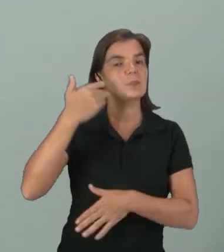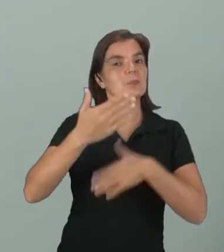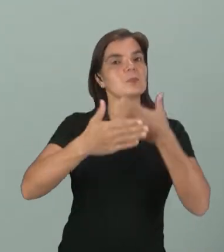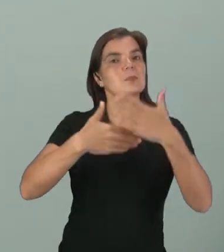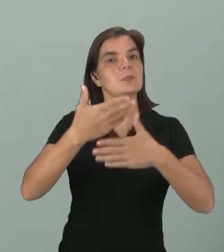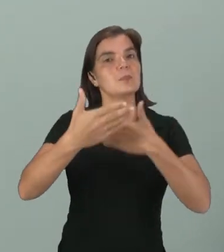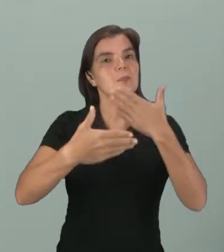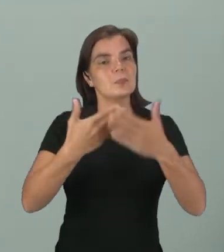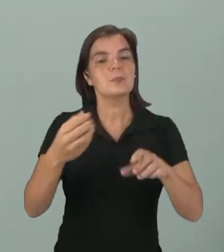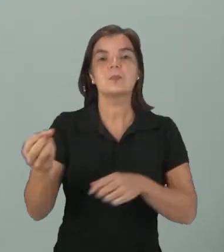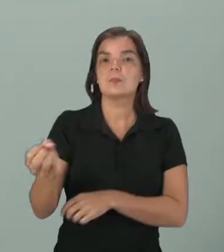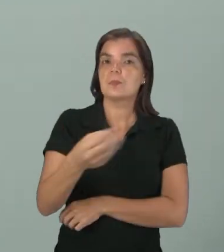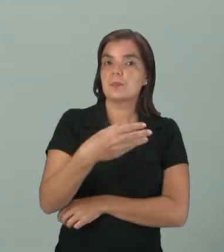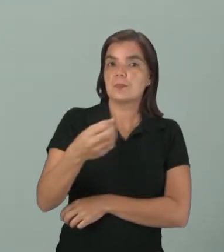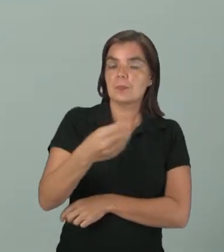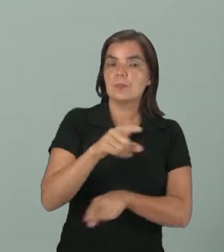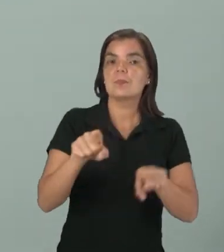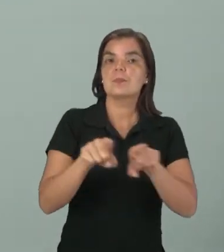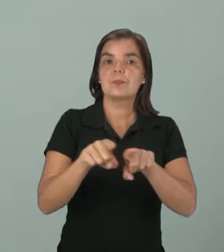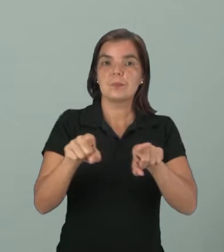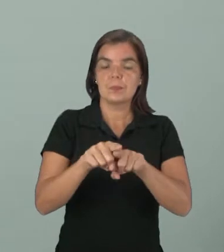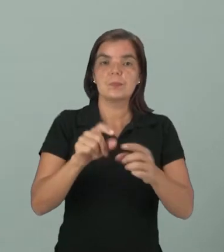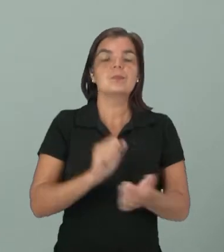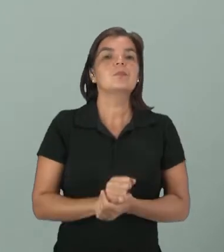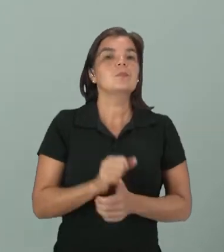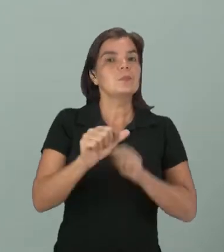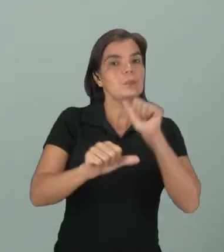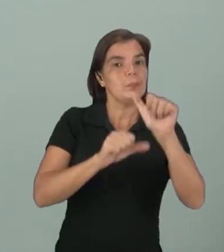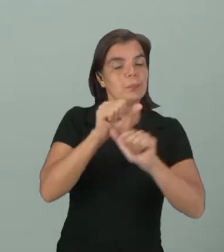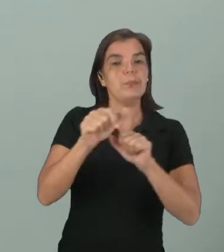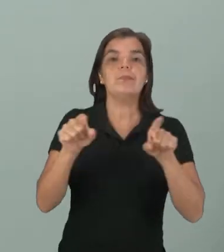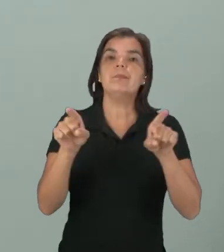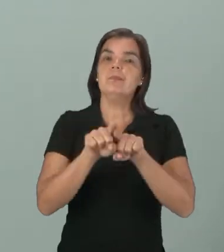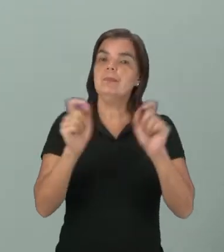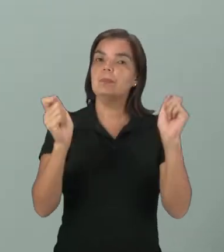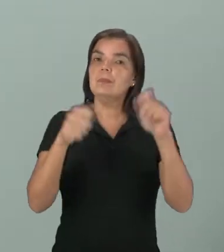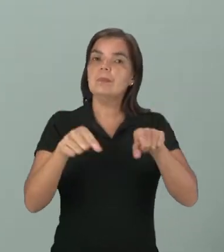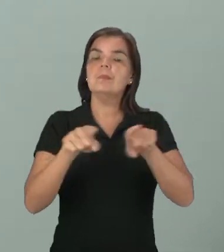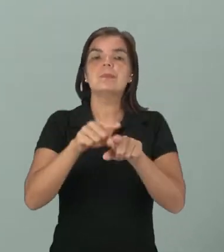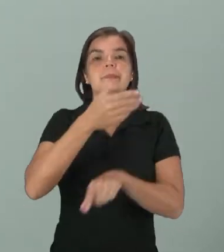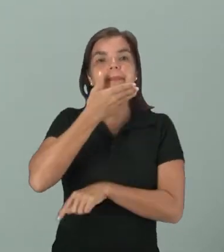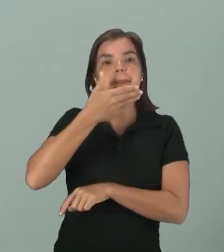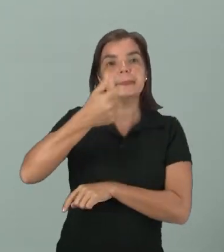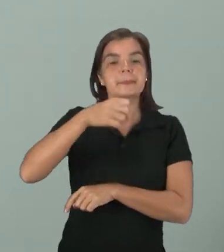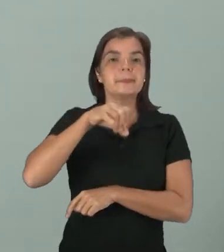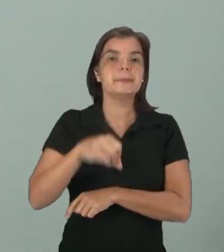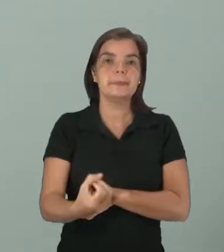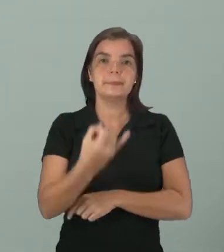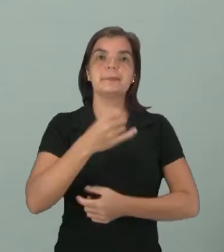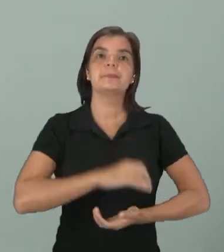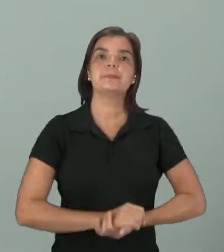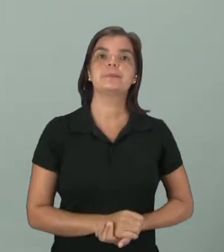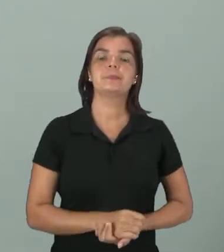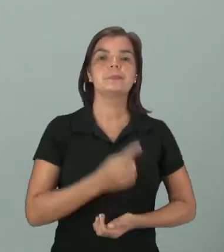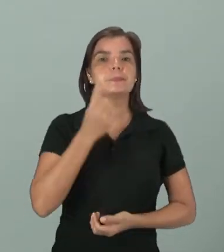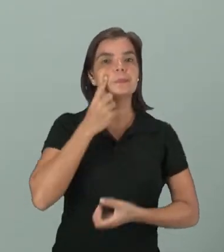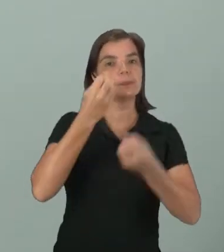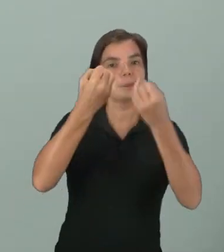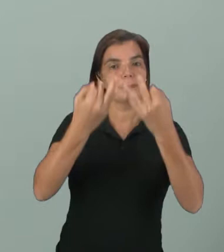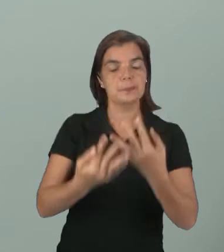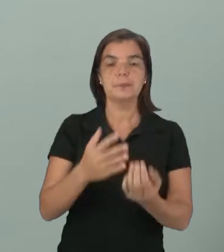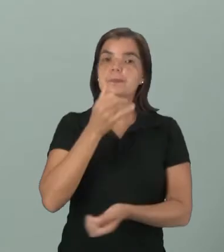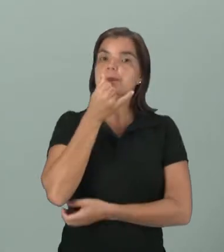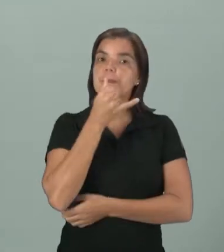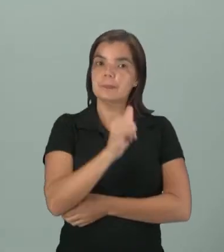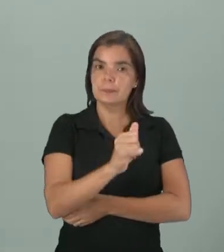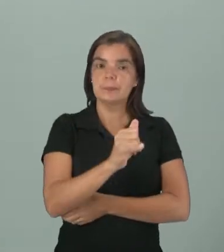tempo foram criando-se novas e elas foram sendo otimizadas também para que pudessem ser melhor aproveitadas. Quando a gente fala de fontes